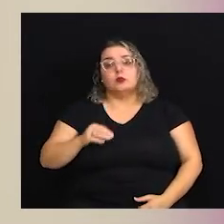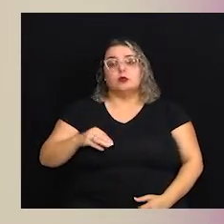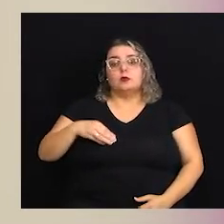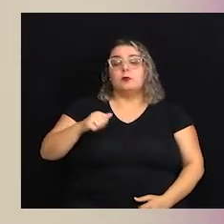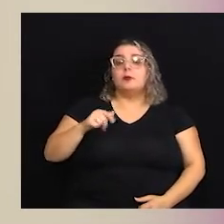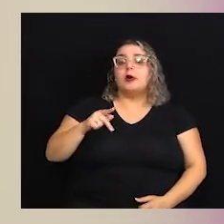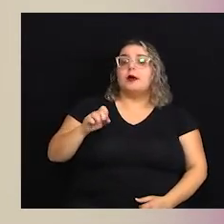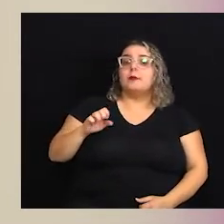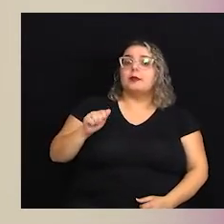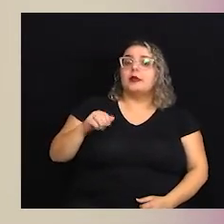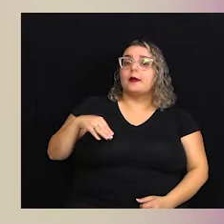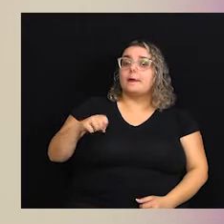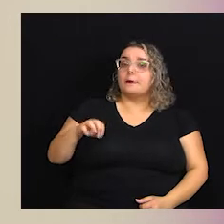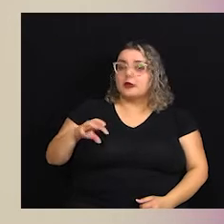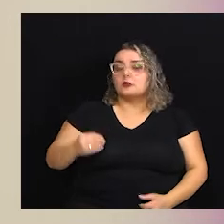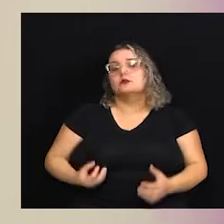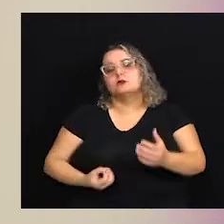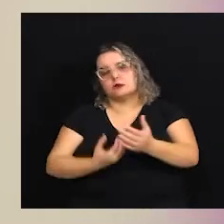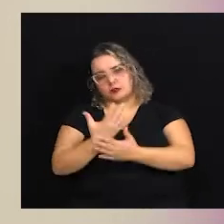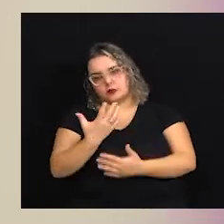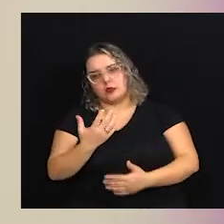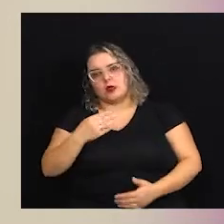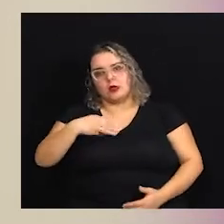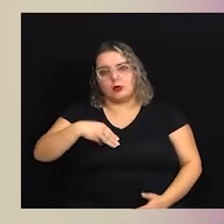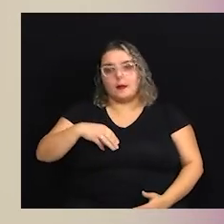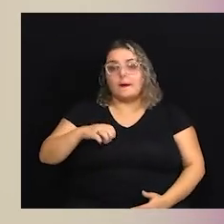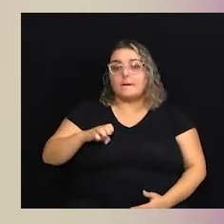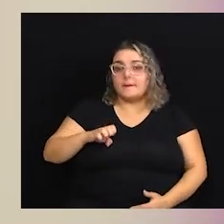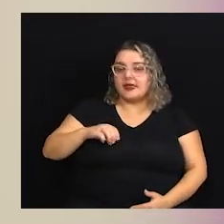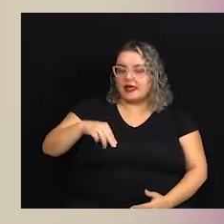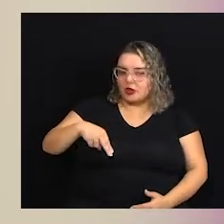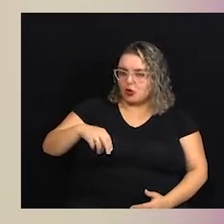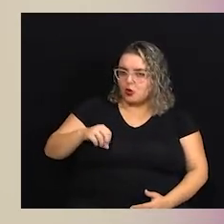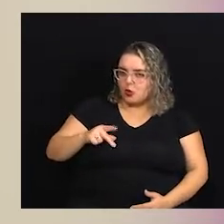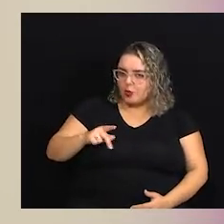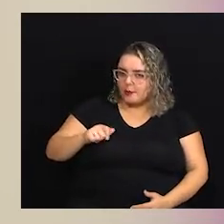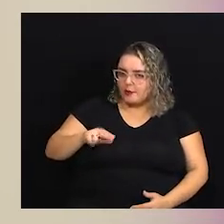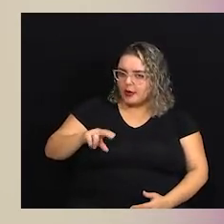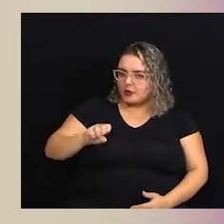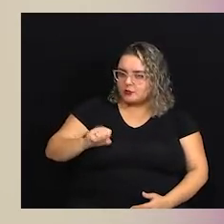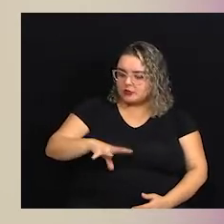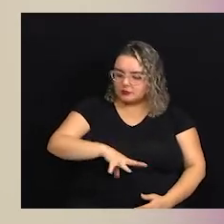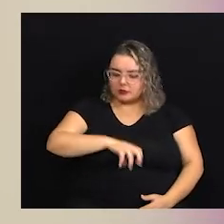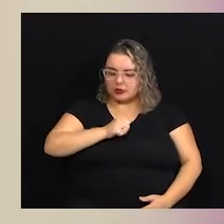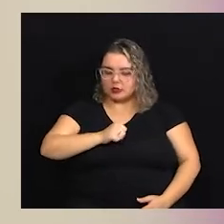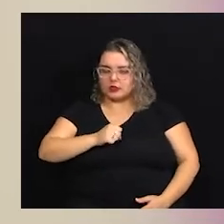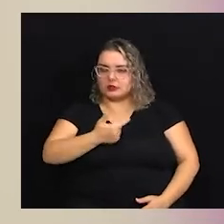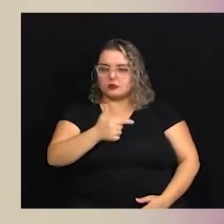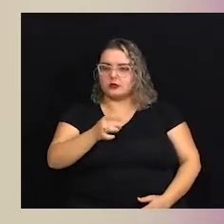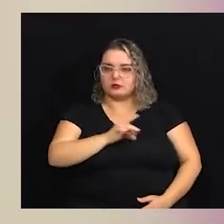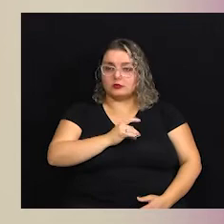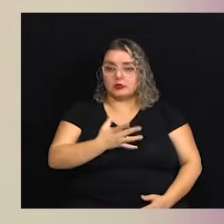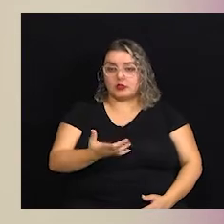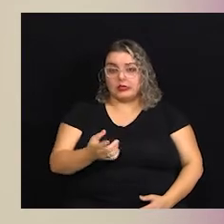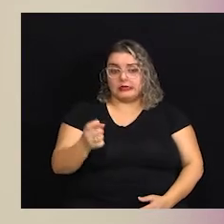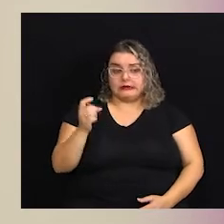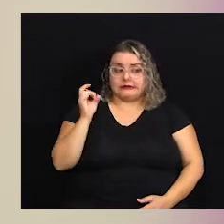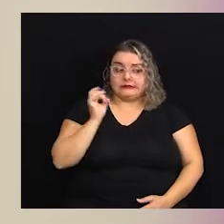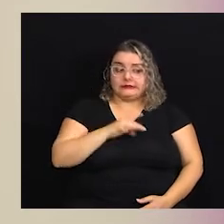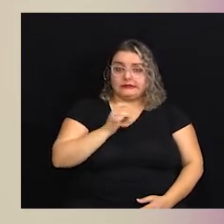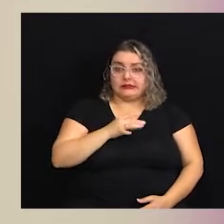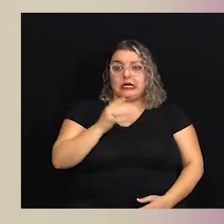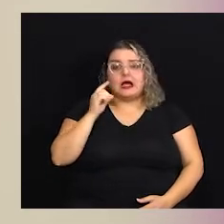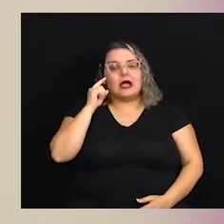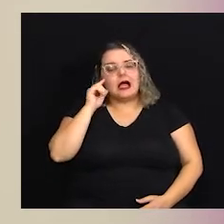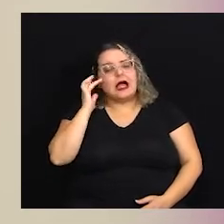oportunidade, eu chamo isso de mapeamento, que é a metodologia que eu criei, que eu chamo de menopausa sem medo, porque as mulheres têm medo de tratar a menopausa. Na